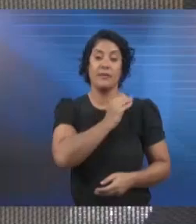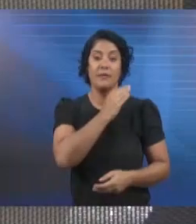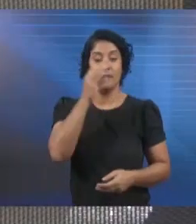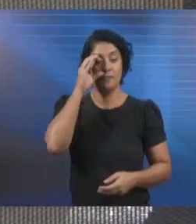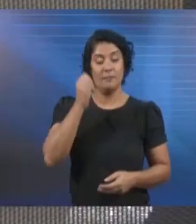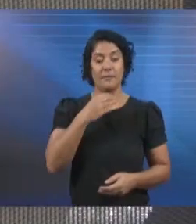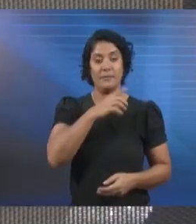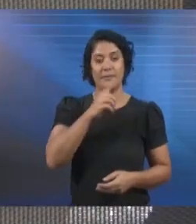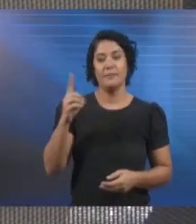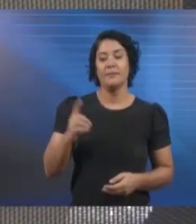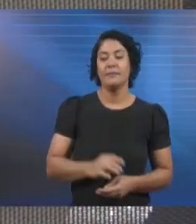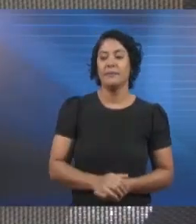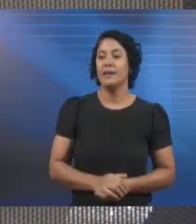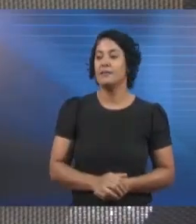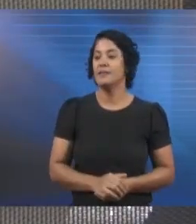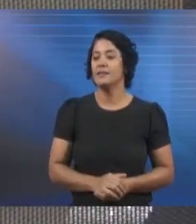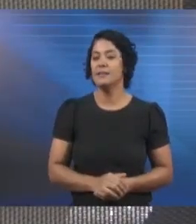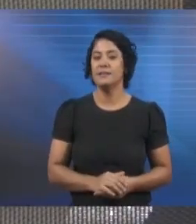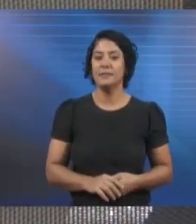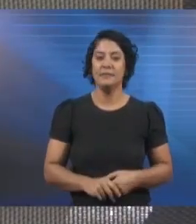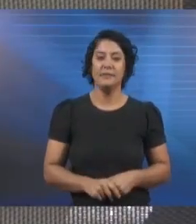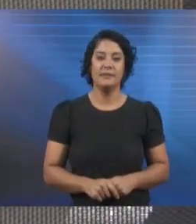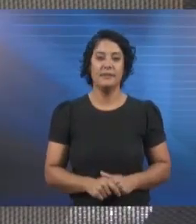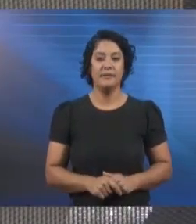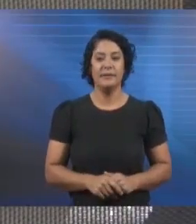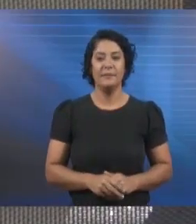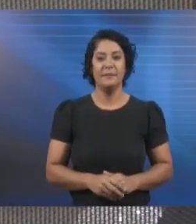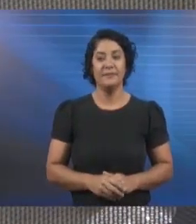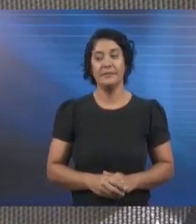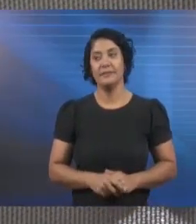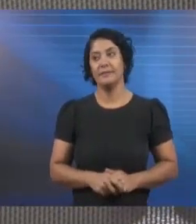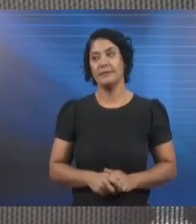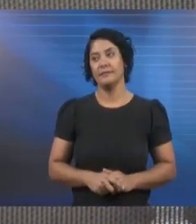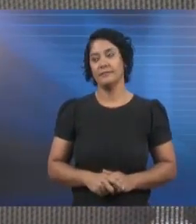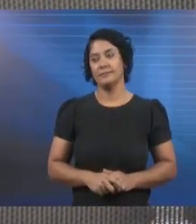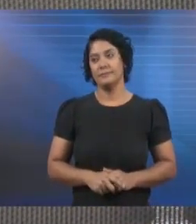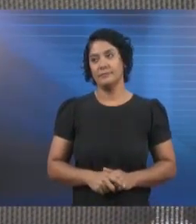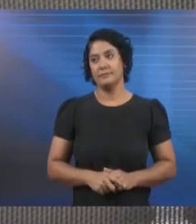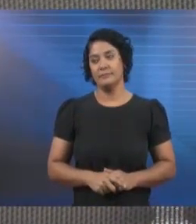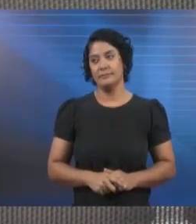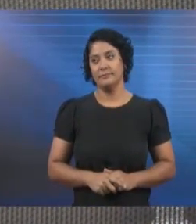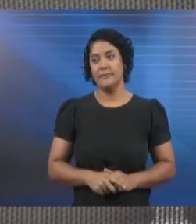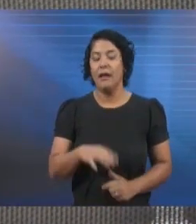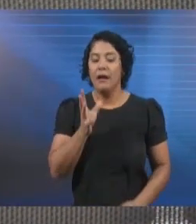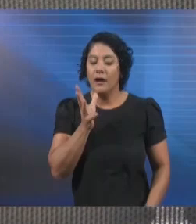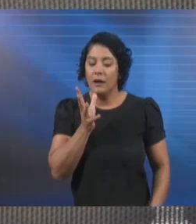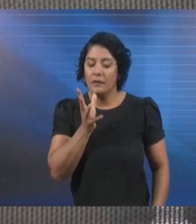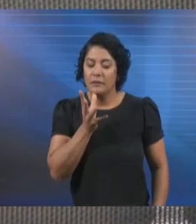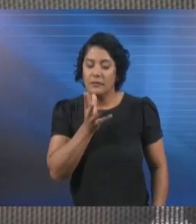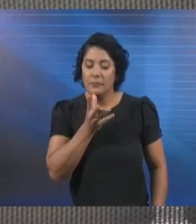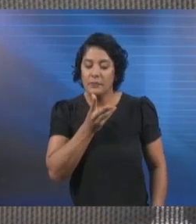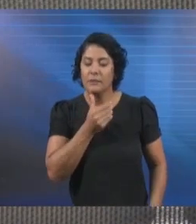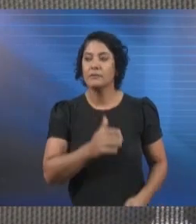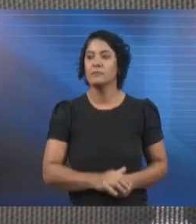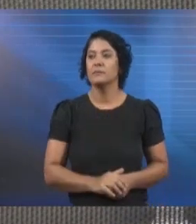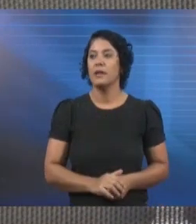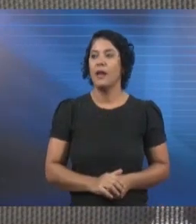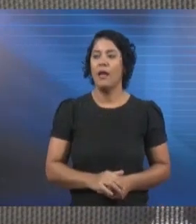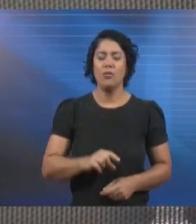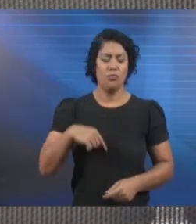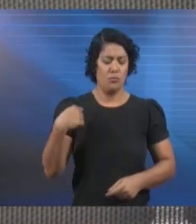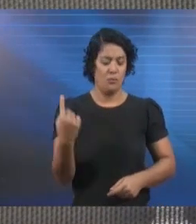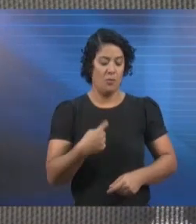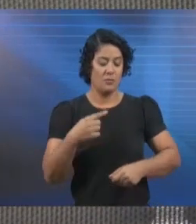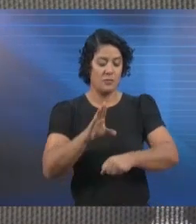dia senhor presidente queremos Lar a que tem assolado o nosso